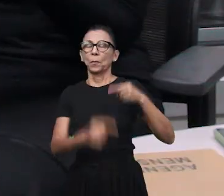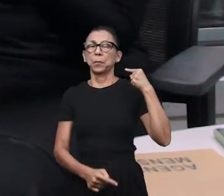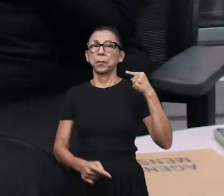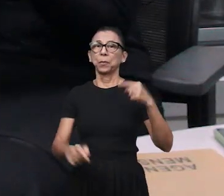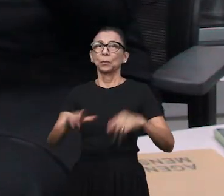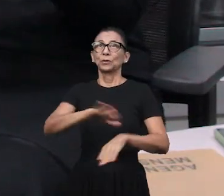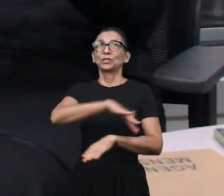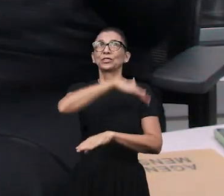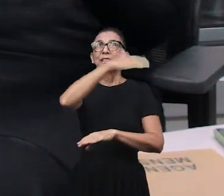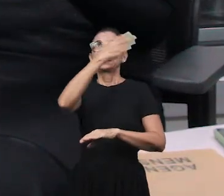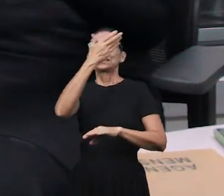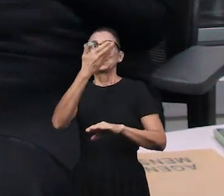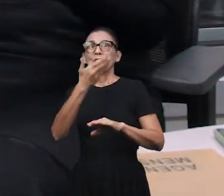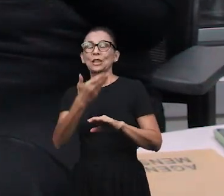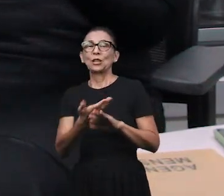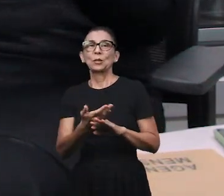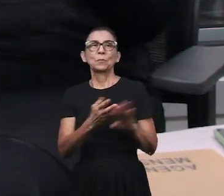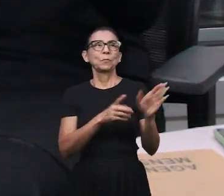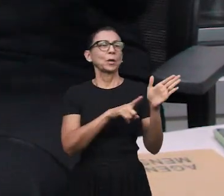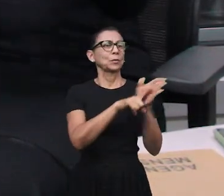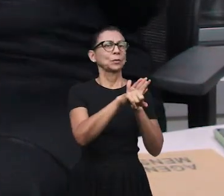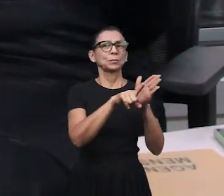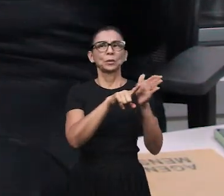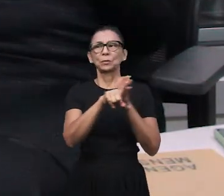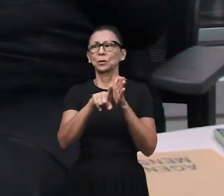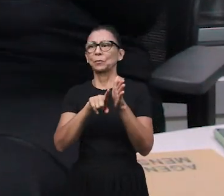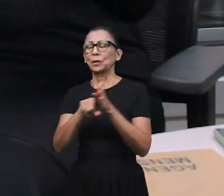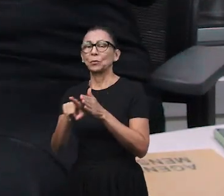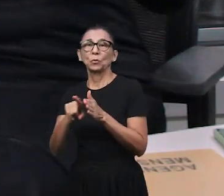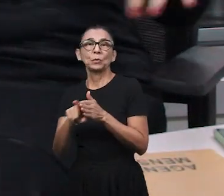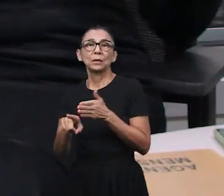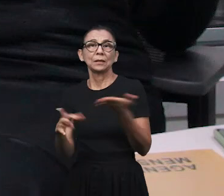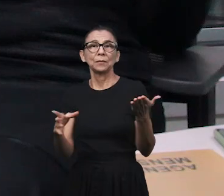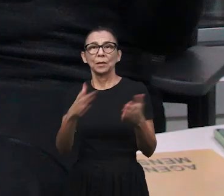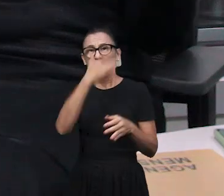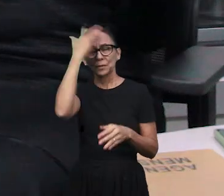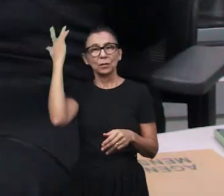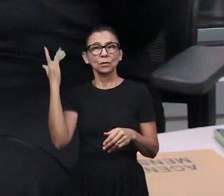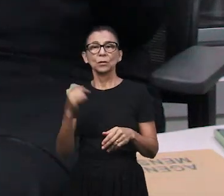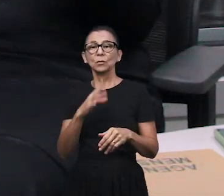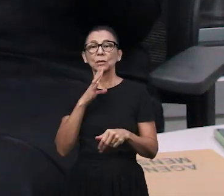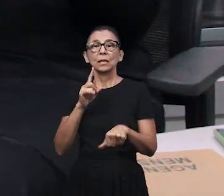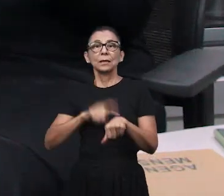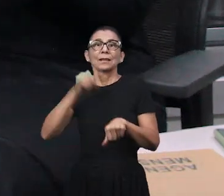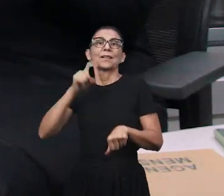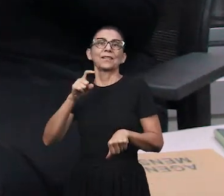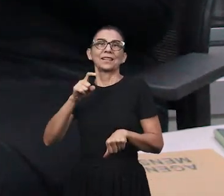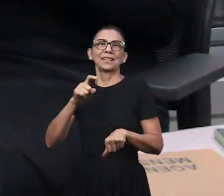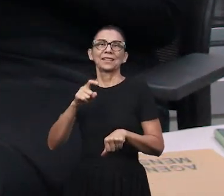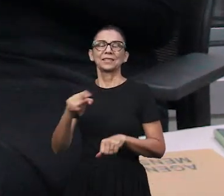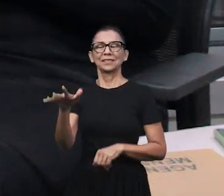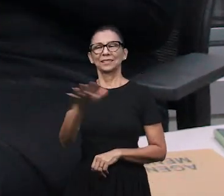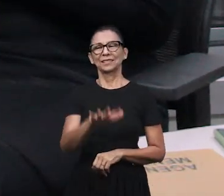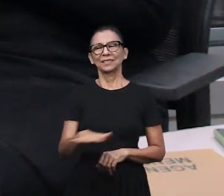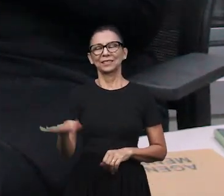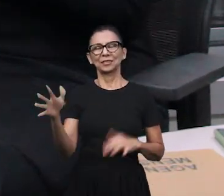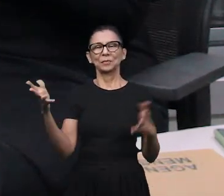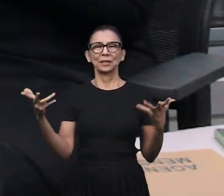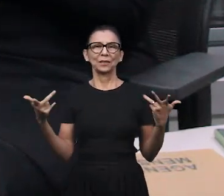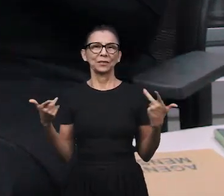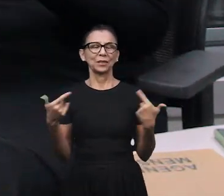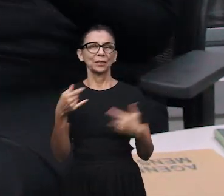o dia todo fazendo perguntas para pessoas que eu não conhecia, conhecia ali na hora, mas naquele ambiente